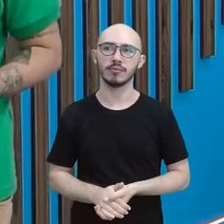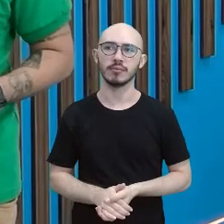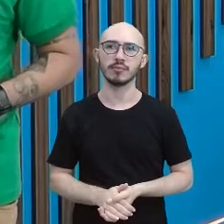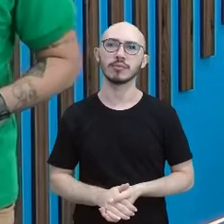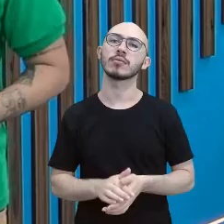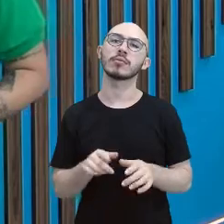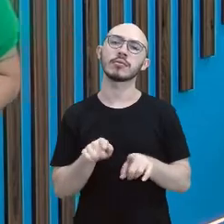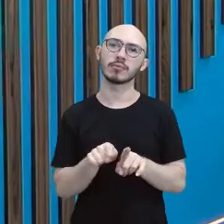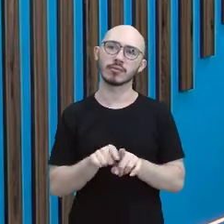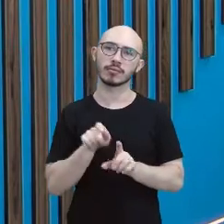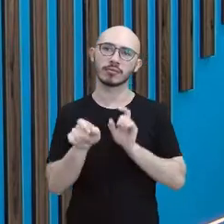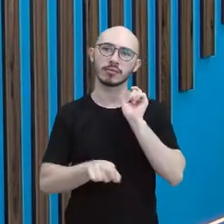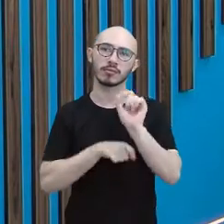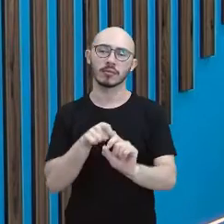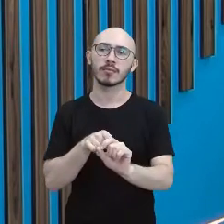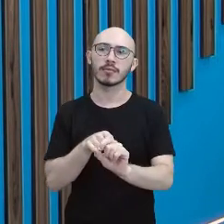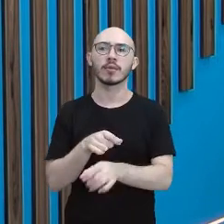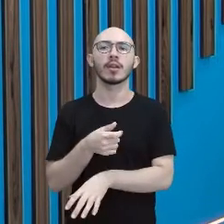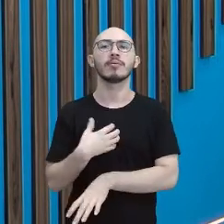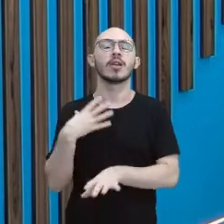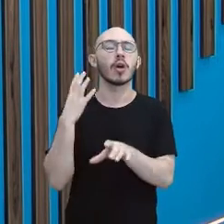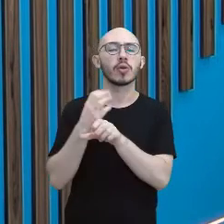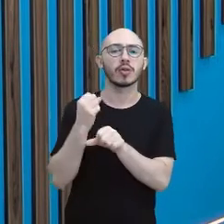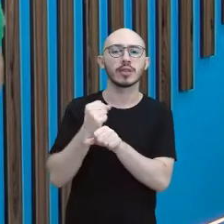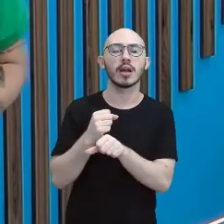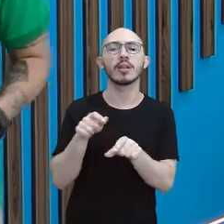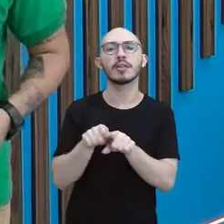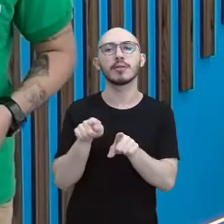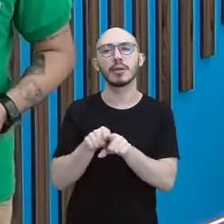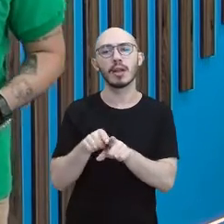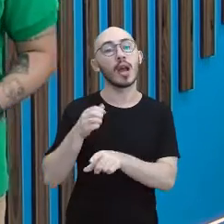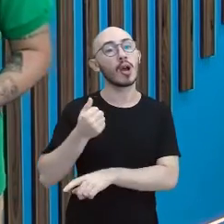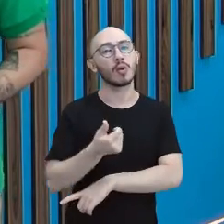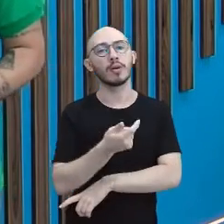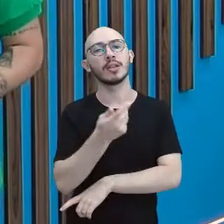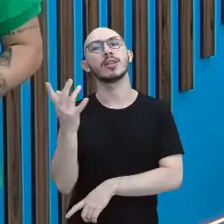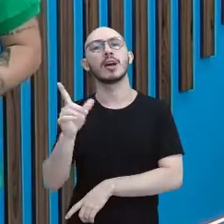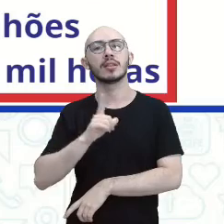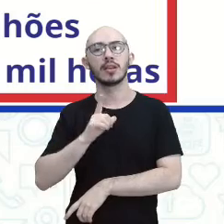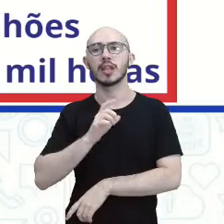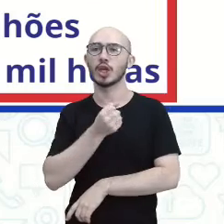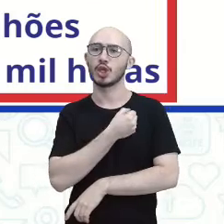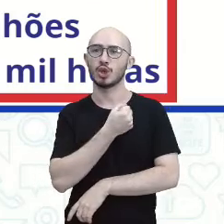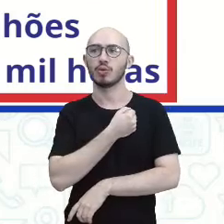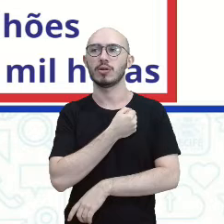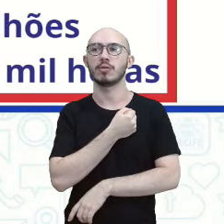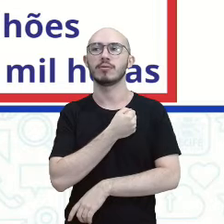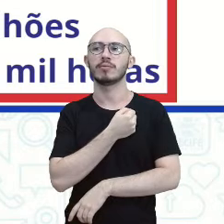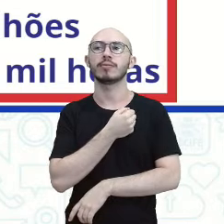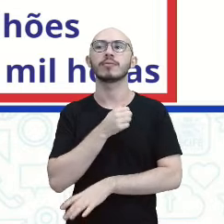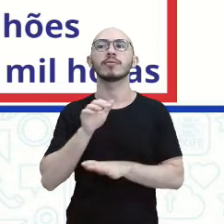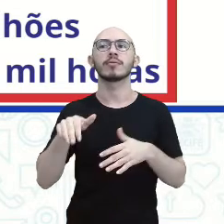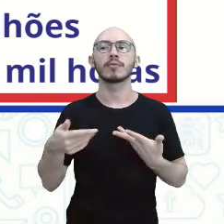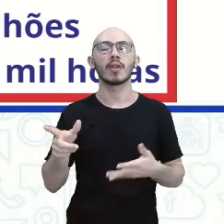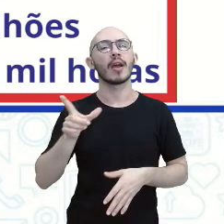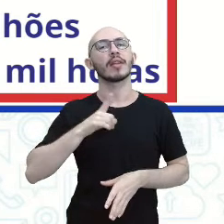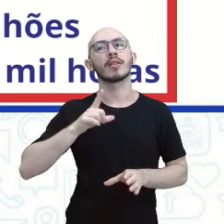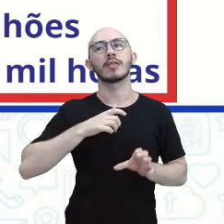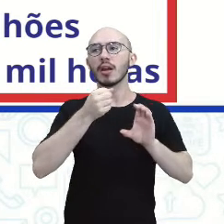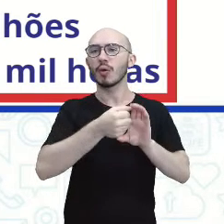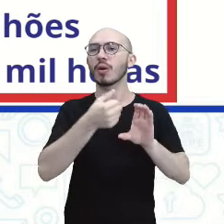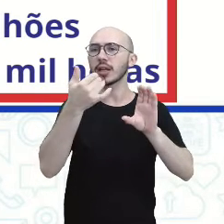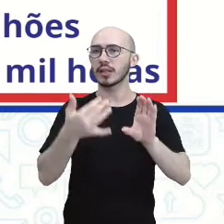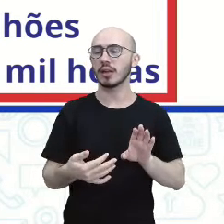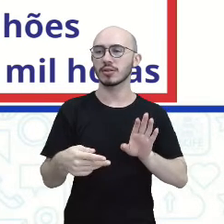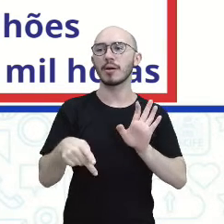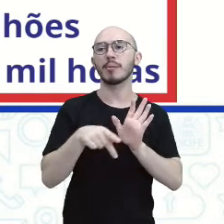E a outra, a gente contar a quantidade de algarismos. Isso daí vai fazer vai ter uma característica